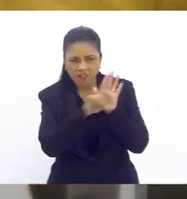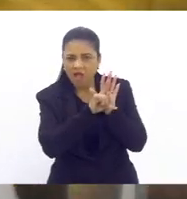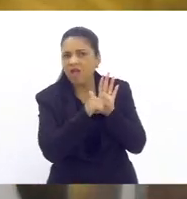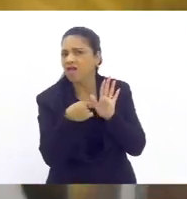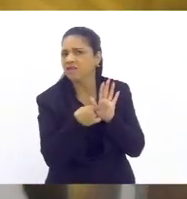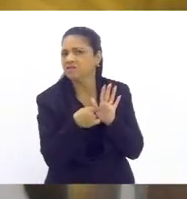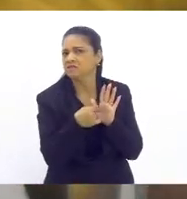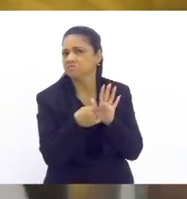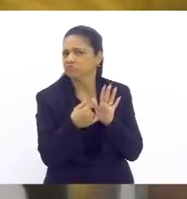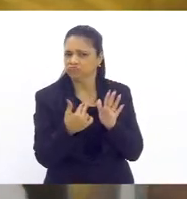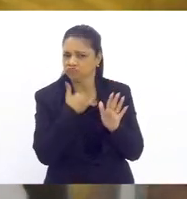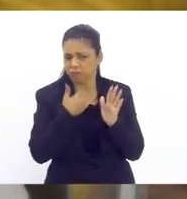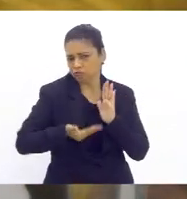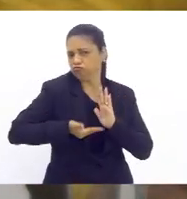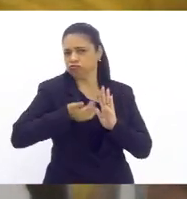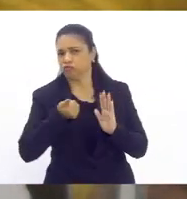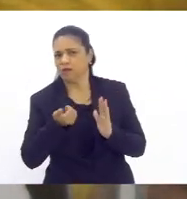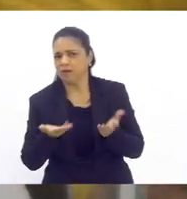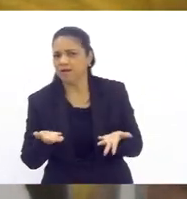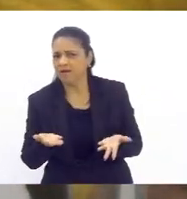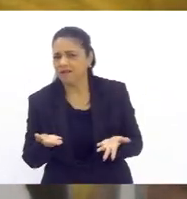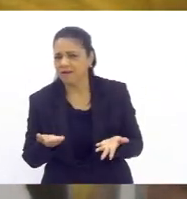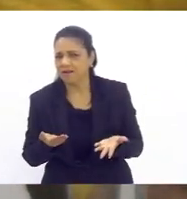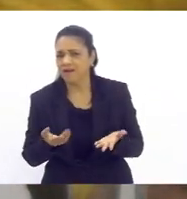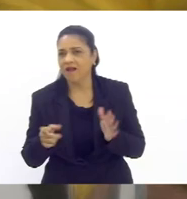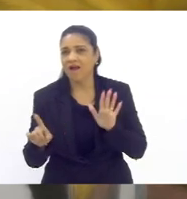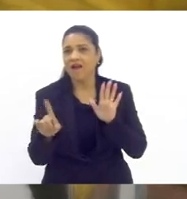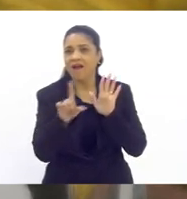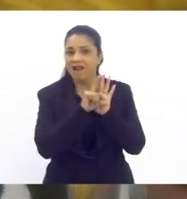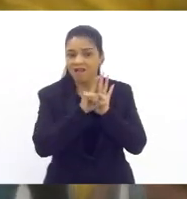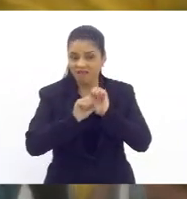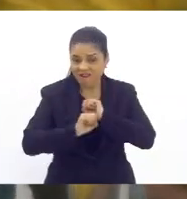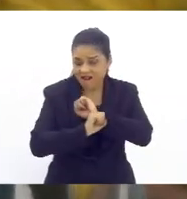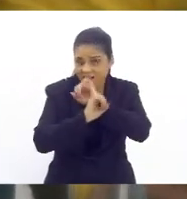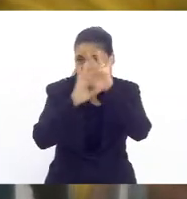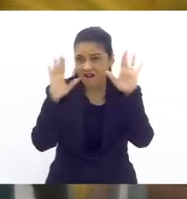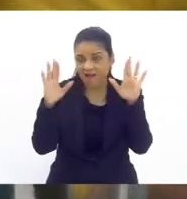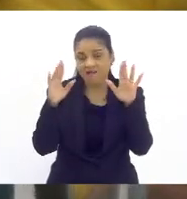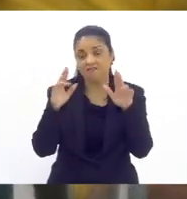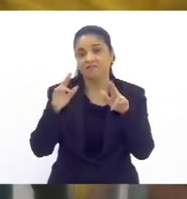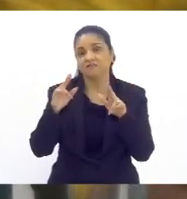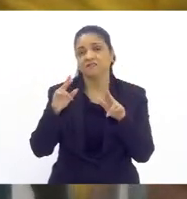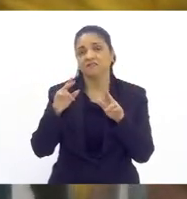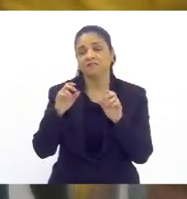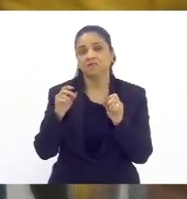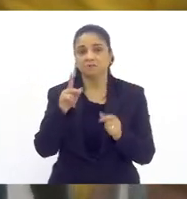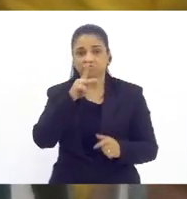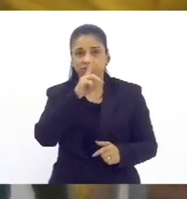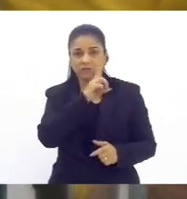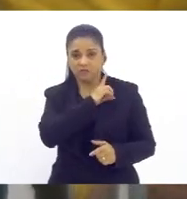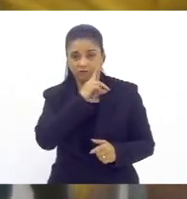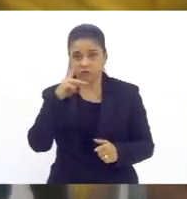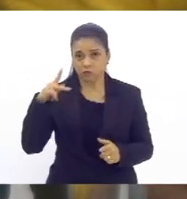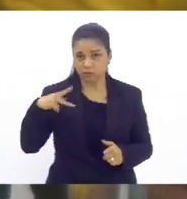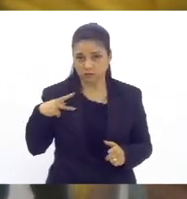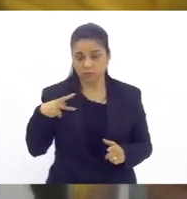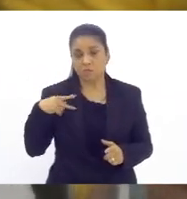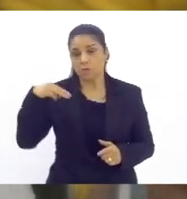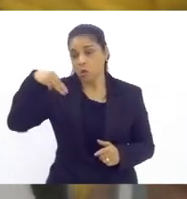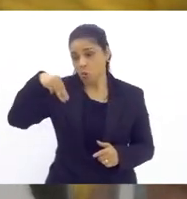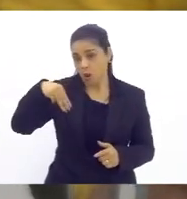né E também o a lei Explicita quando diz que é Defensoria e o MP tem